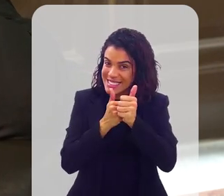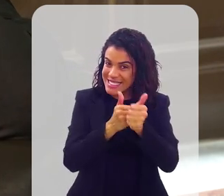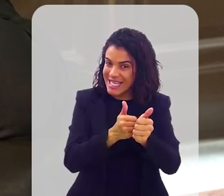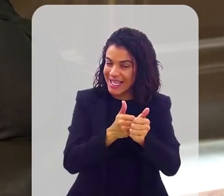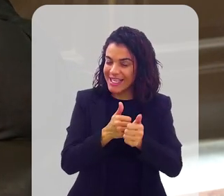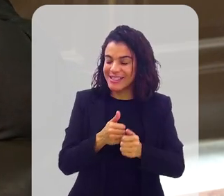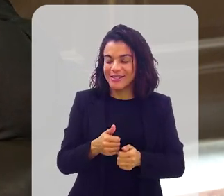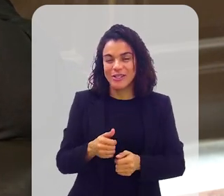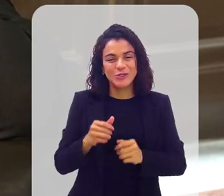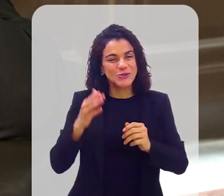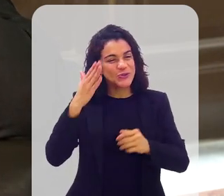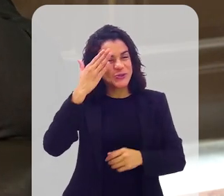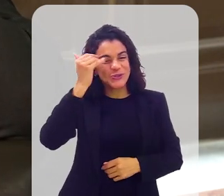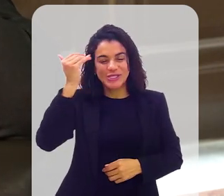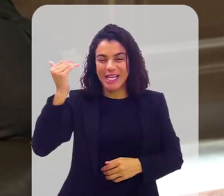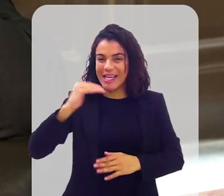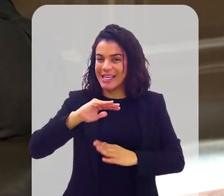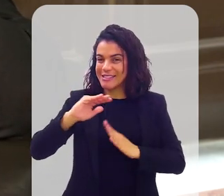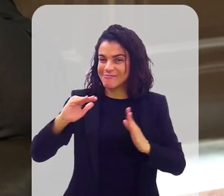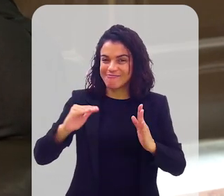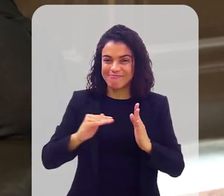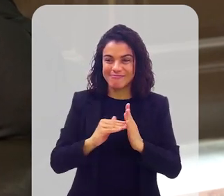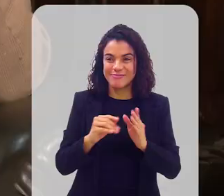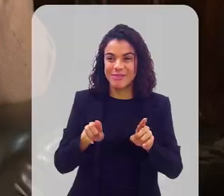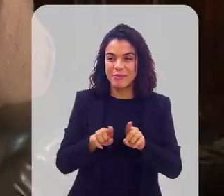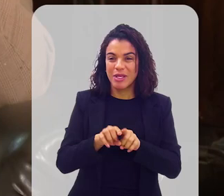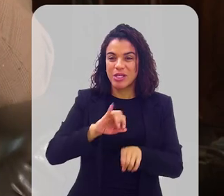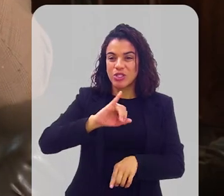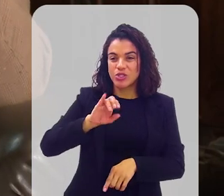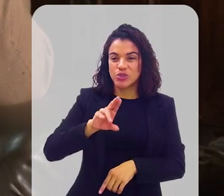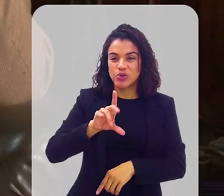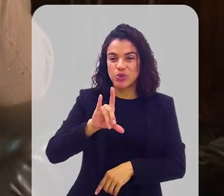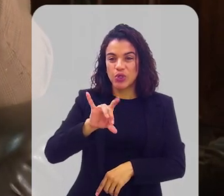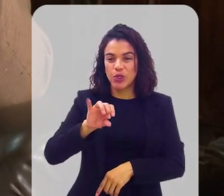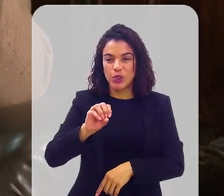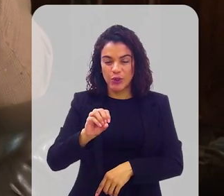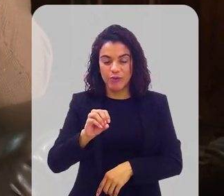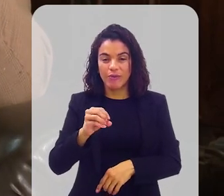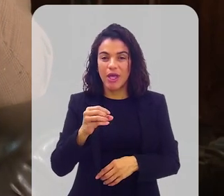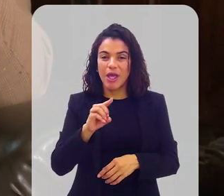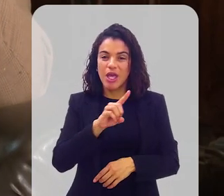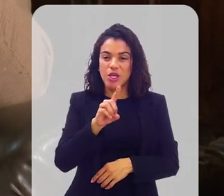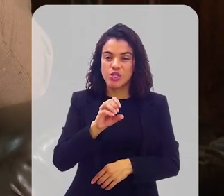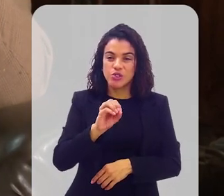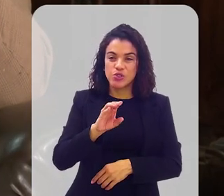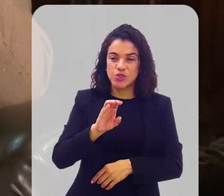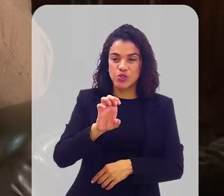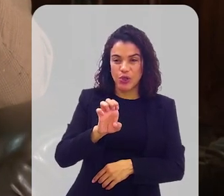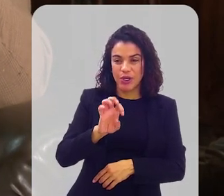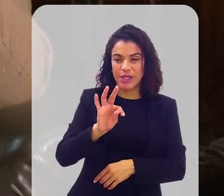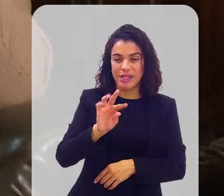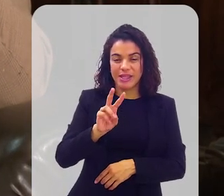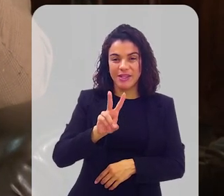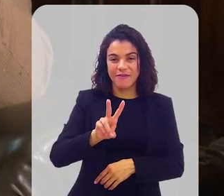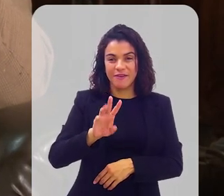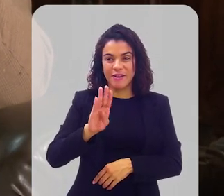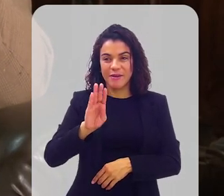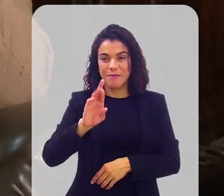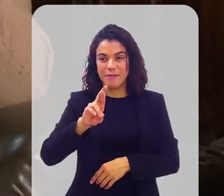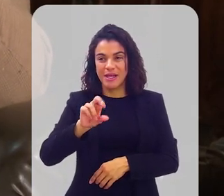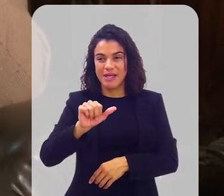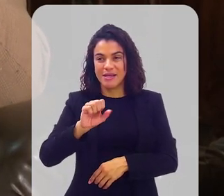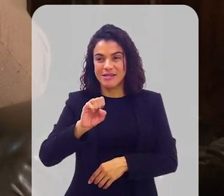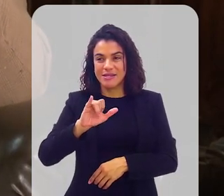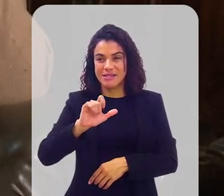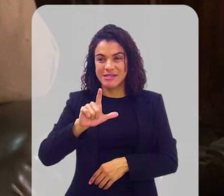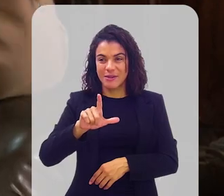@isabela_oficial. Seguem lá, tá bom? Ok, sucesso total. E pro Júlio Costa, é Zoe TV Brasil. Ô, Júlio Costa, Zoe TV Brasil.